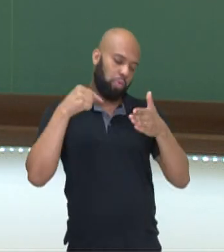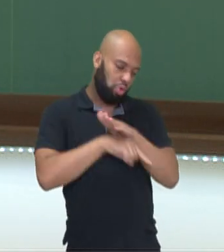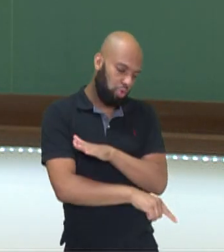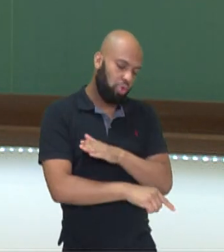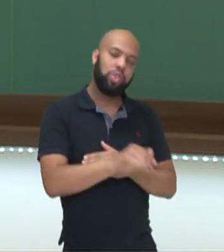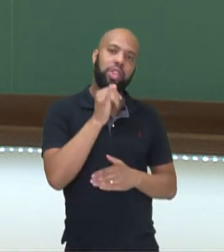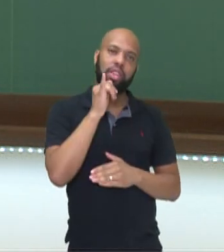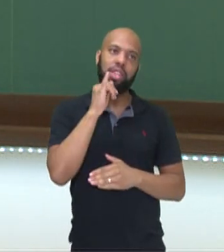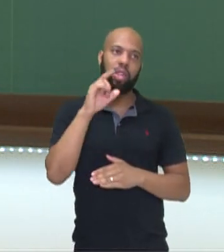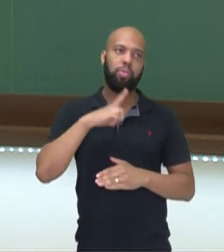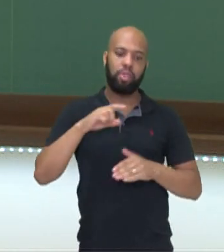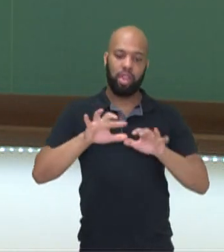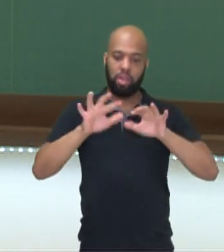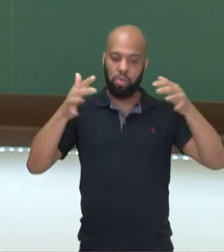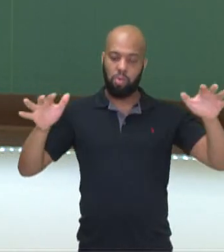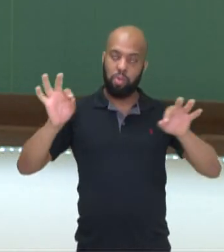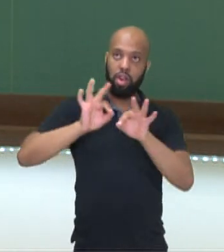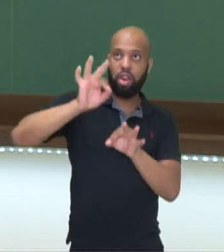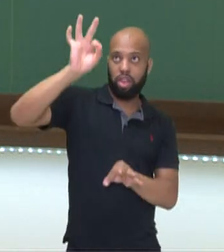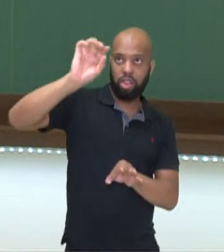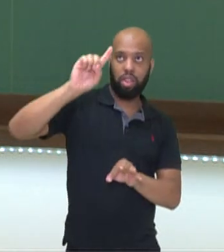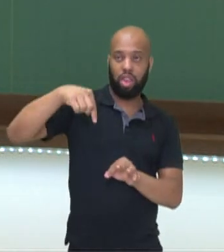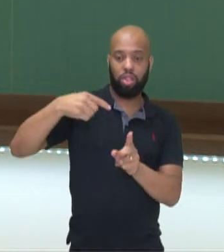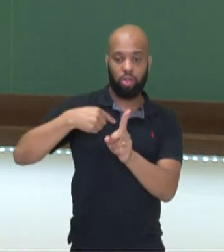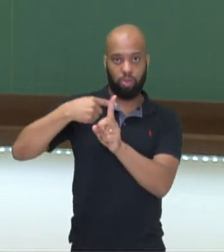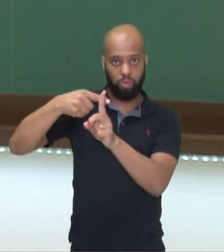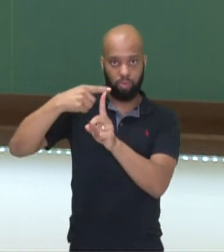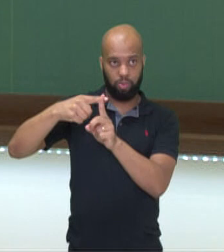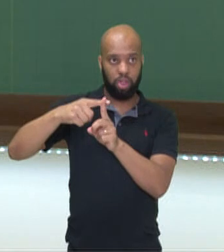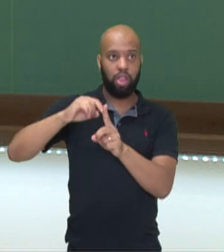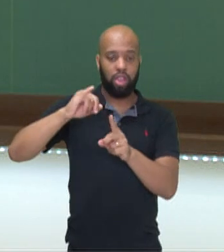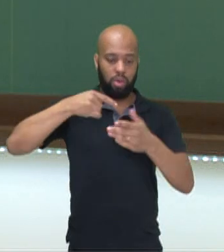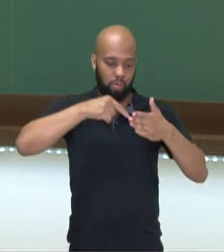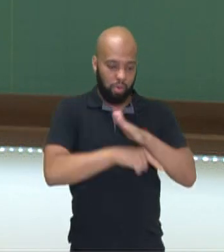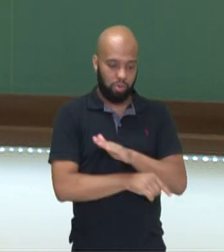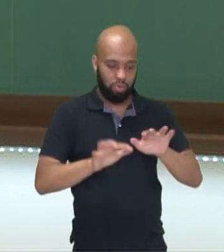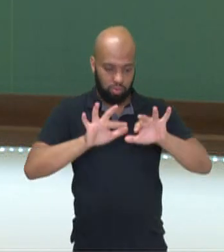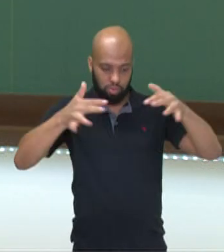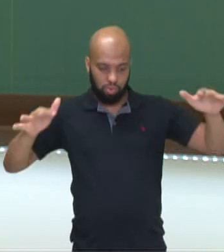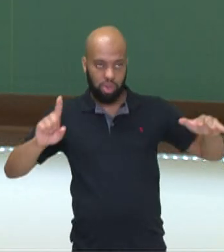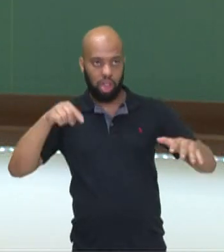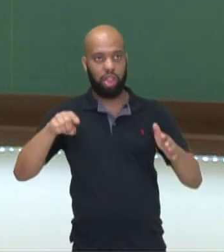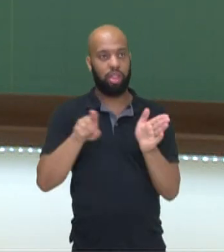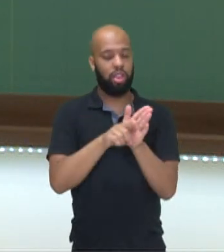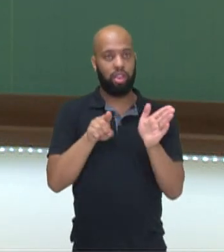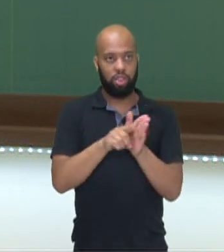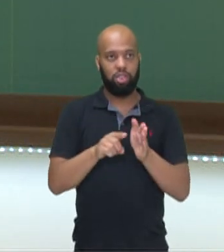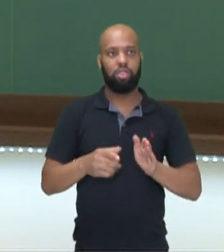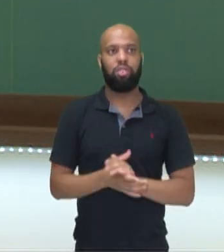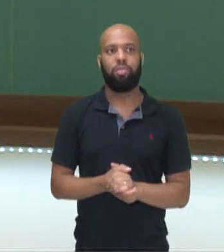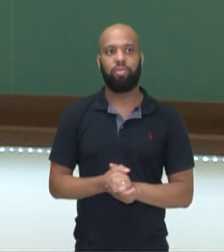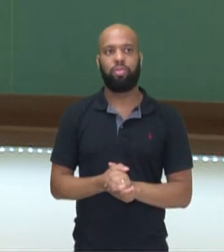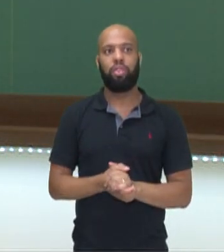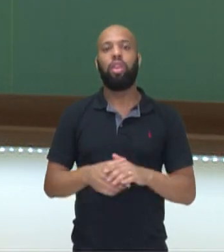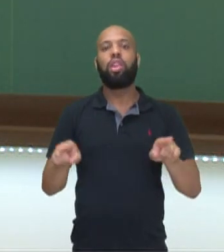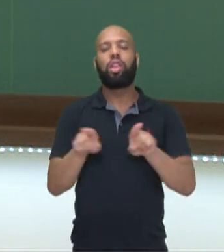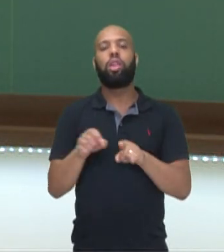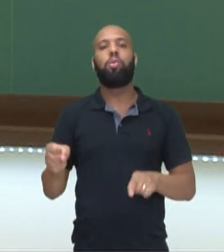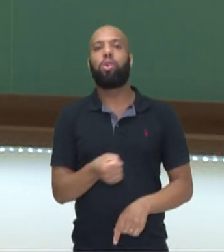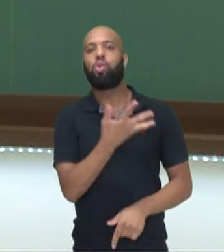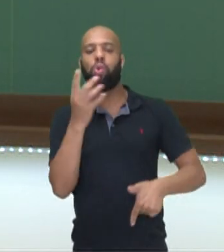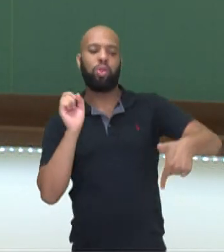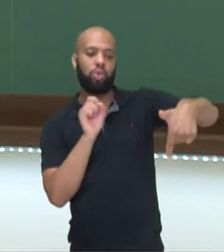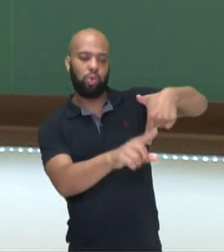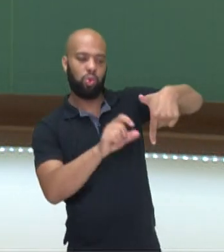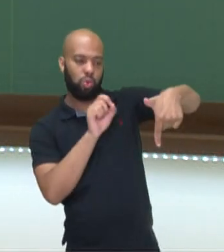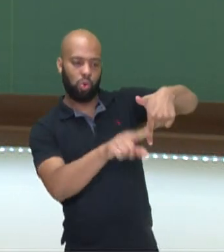lá acima do nível do mar, número positivo, profundidade abaixo do nível do mar, é negativo. Saldo de gols,